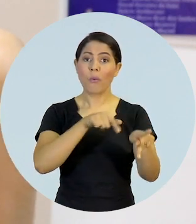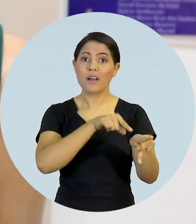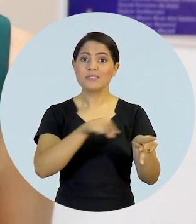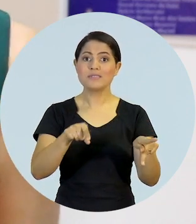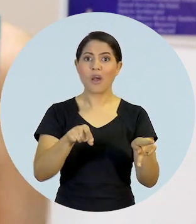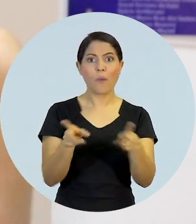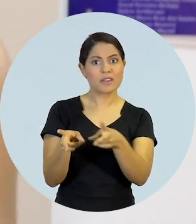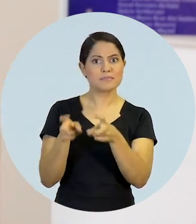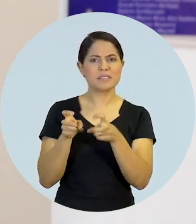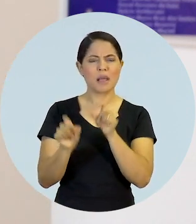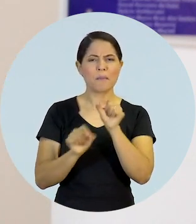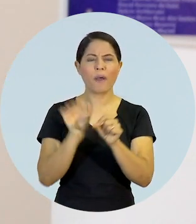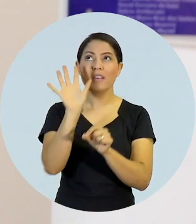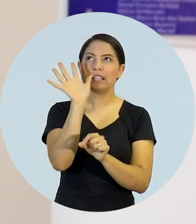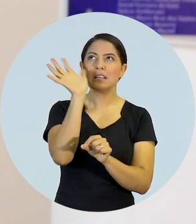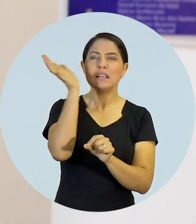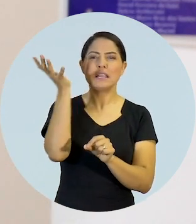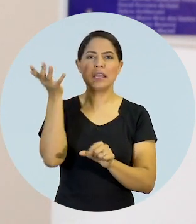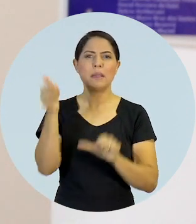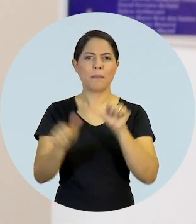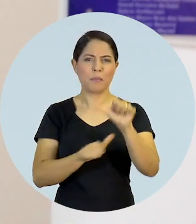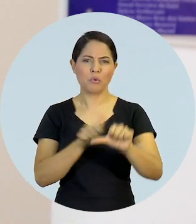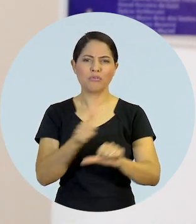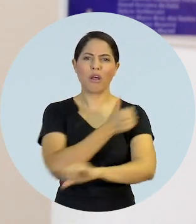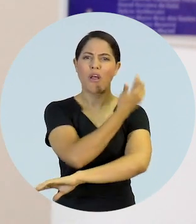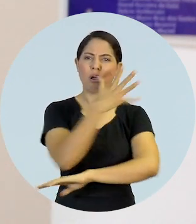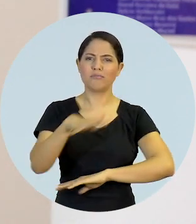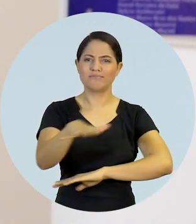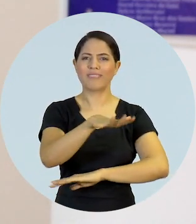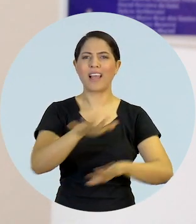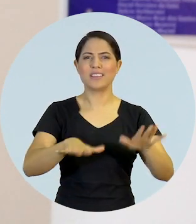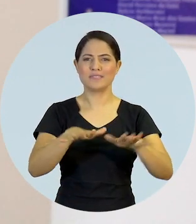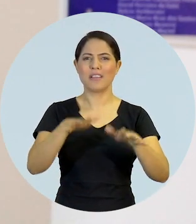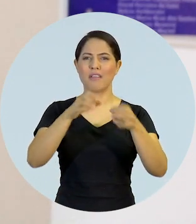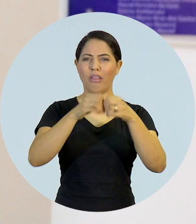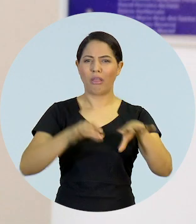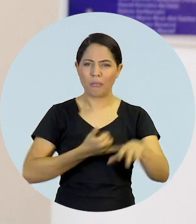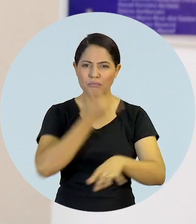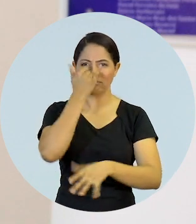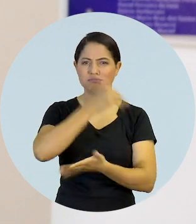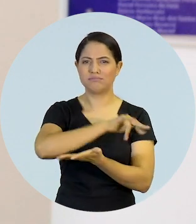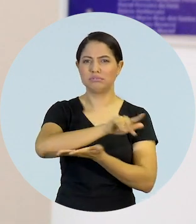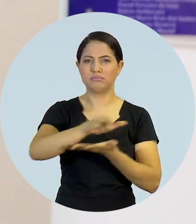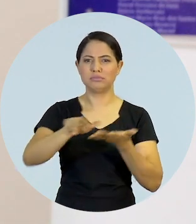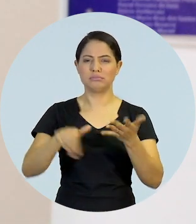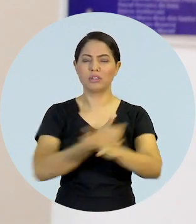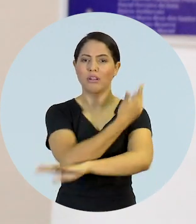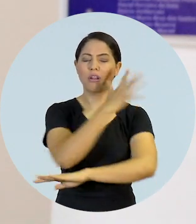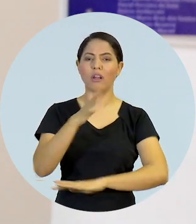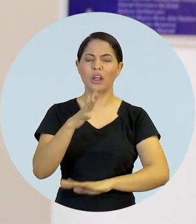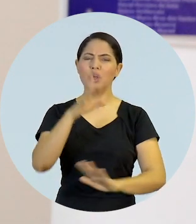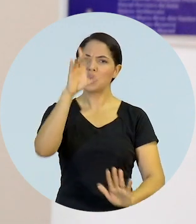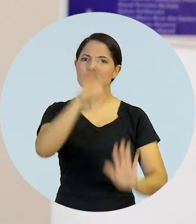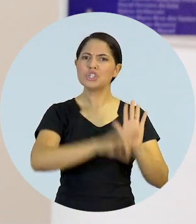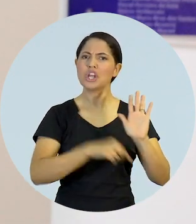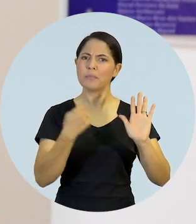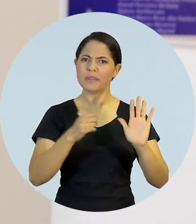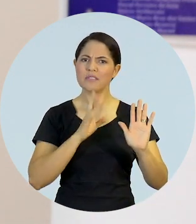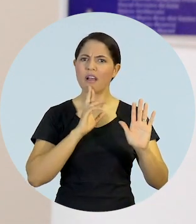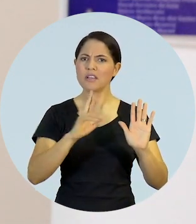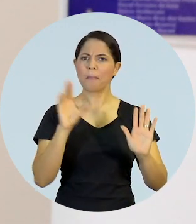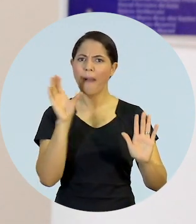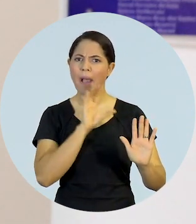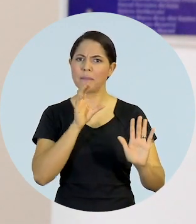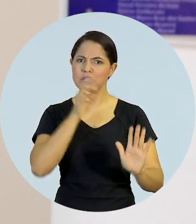sociedade observa, as mudanças climáticas, as mudanças no meio ambiente, as grandes tragédias ambientais, exigem do direito uma resposta